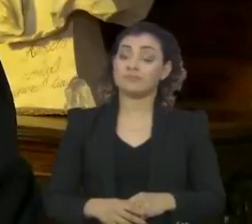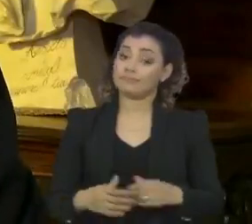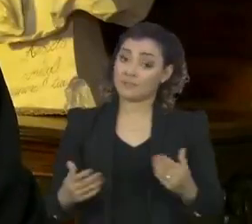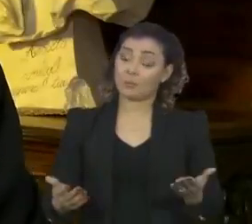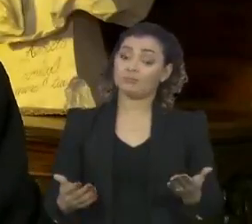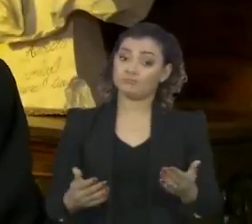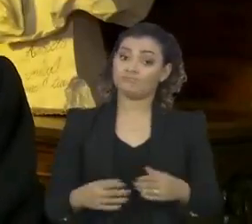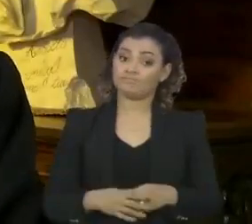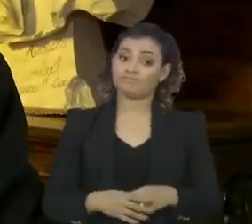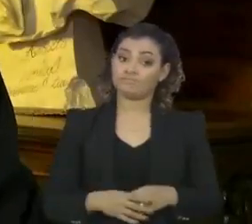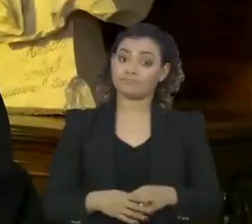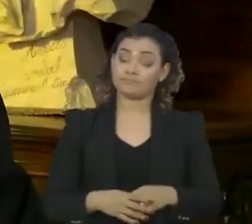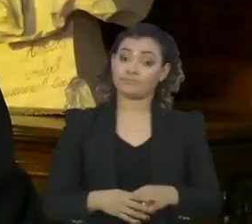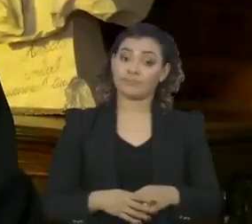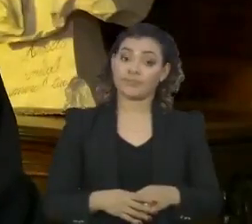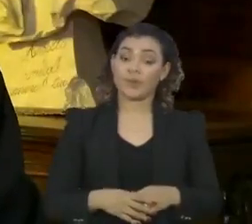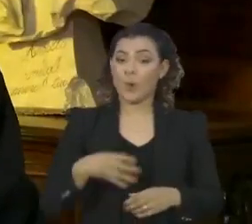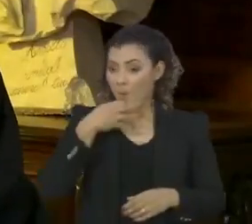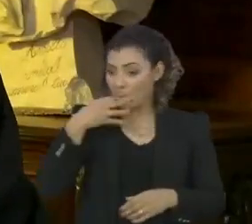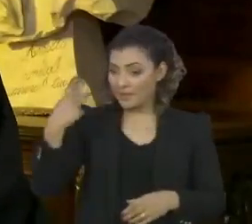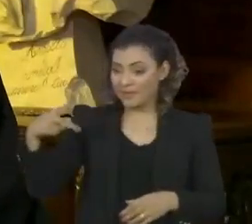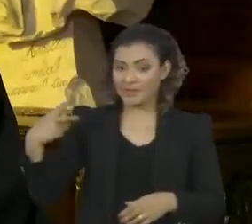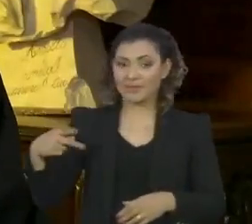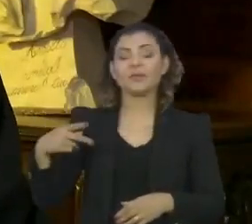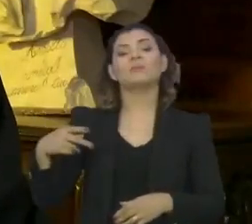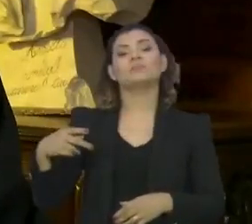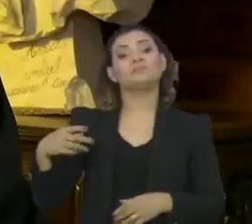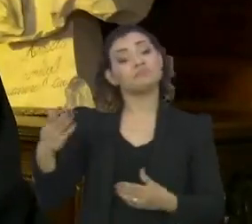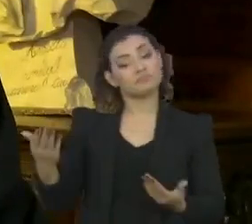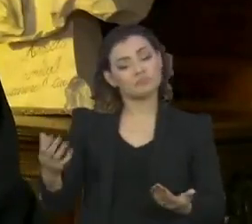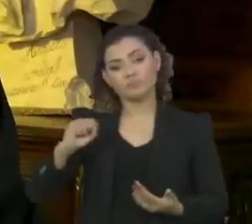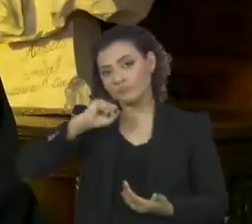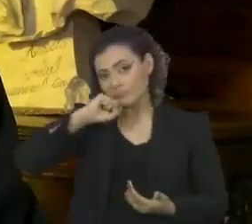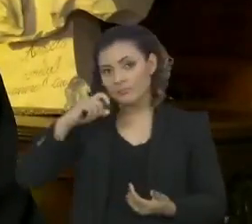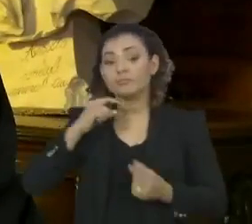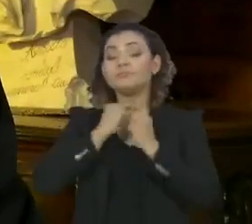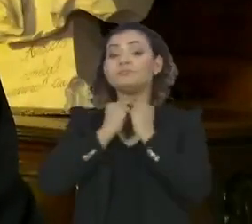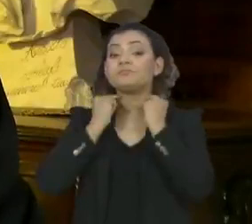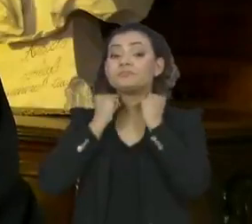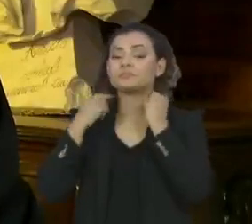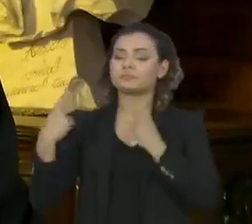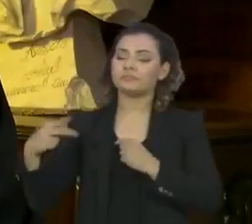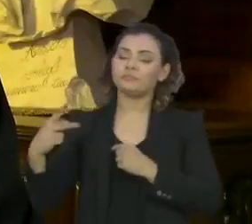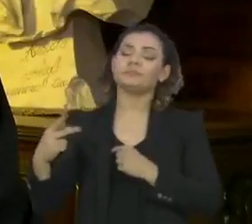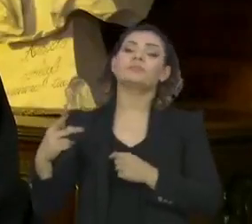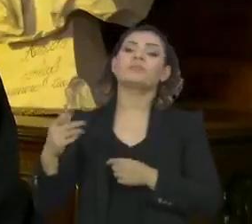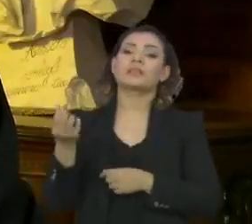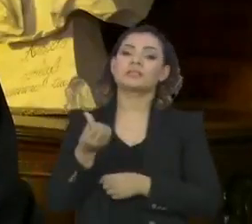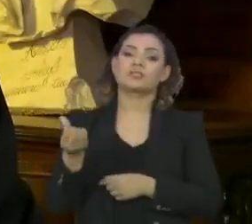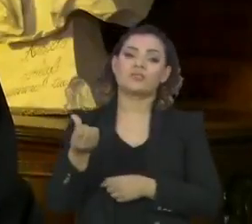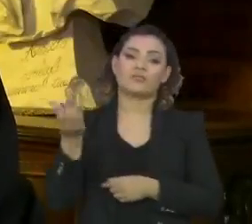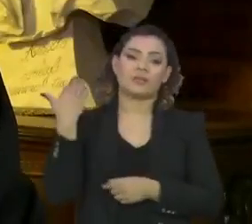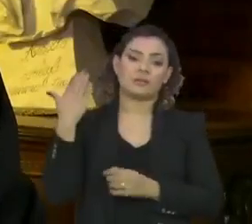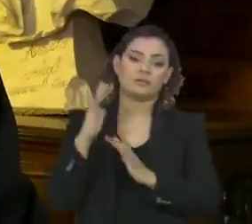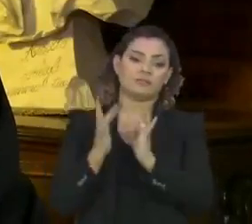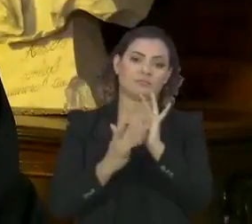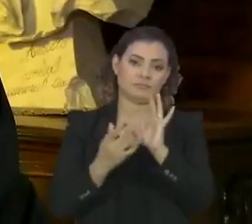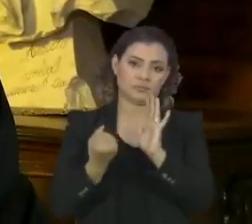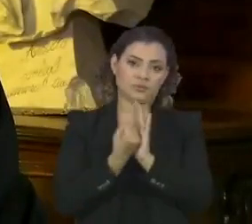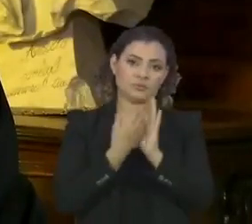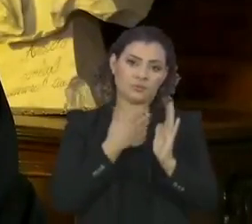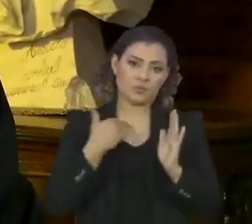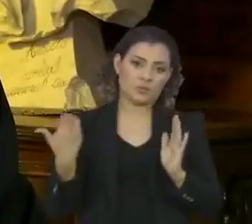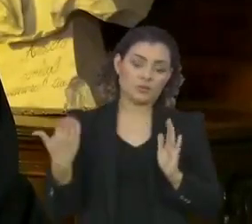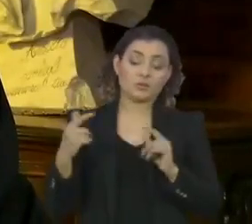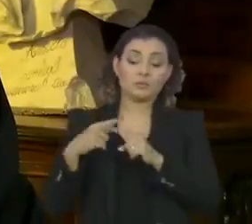Bem, a expressão do cardeal Cantalamessa, pregador da Casa Pontifícia, na Sexta-feira Santa,